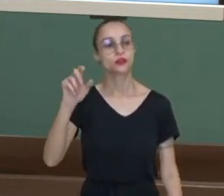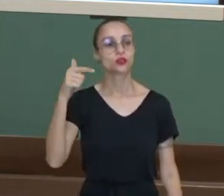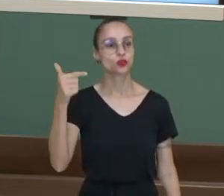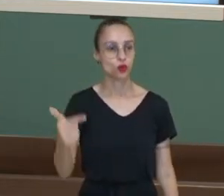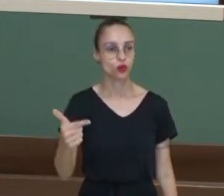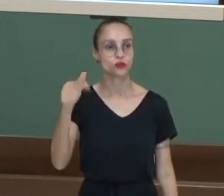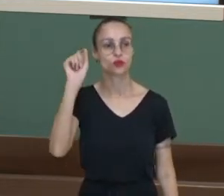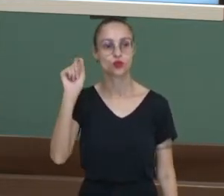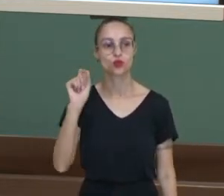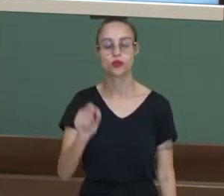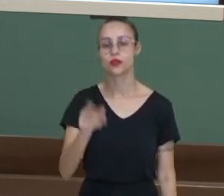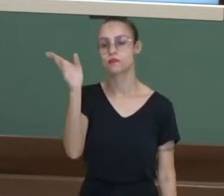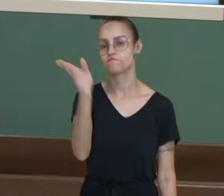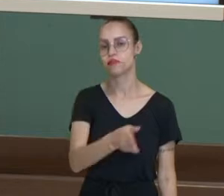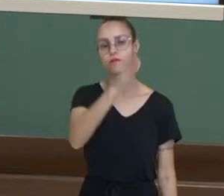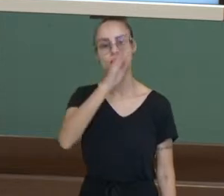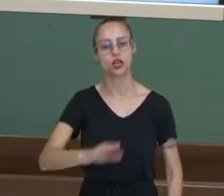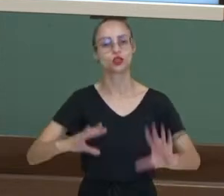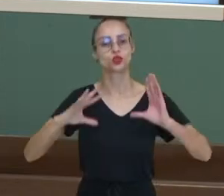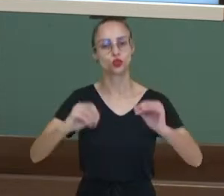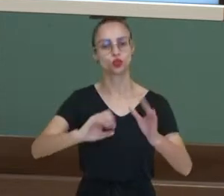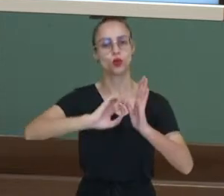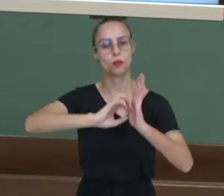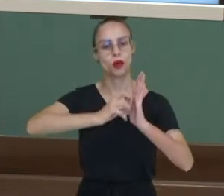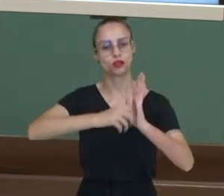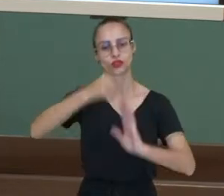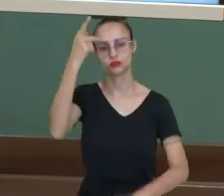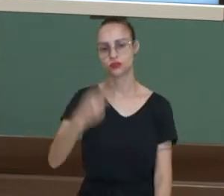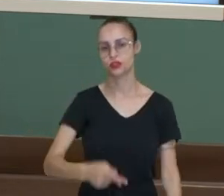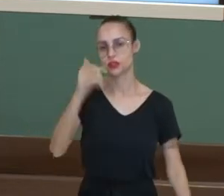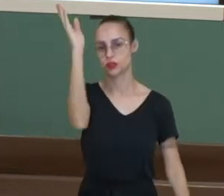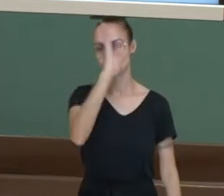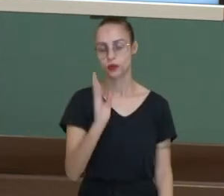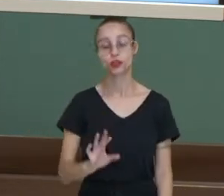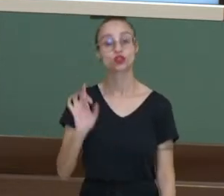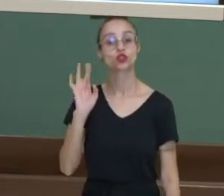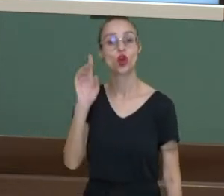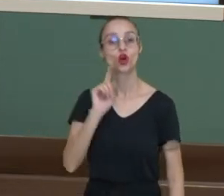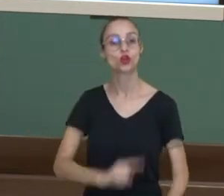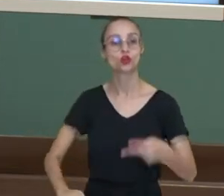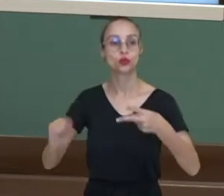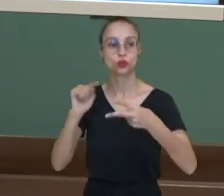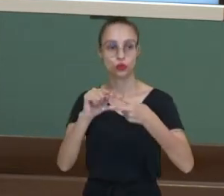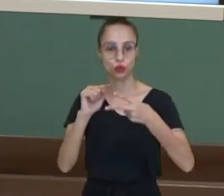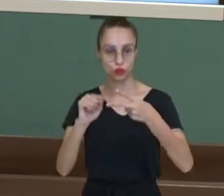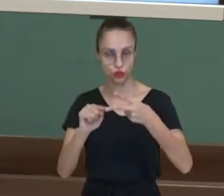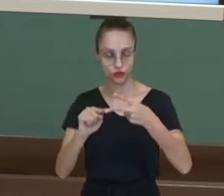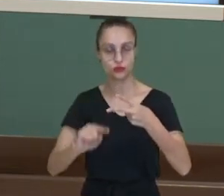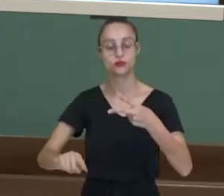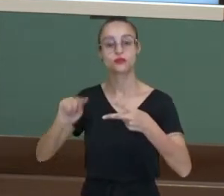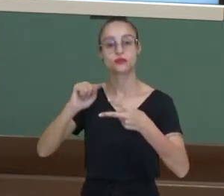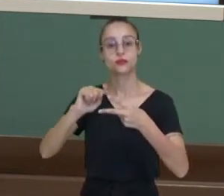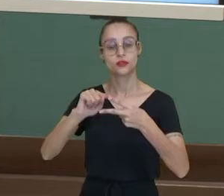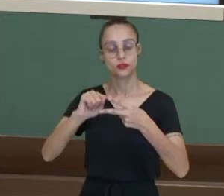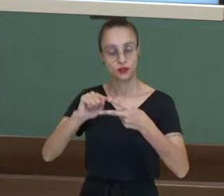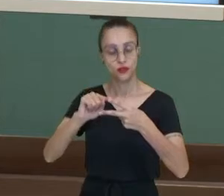ele extinguiu todos os partidos políticos no Brasil, deixando apenas dois, criando apenas dois, o então chamado